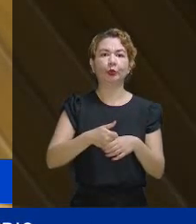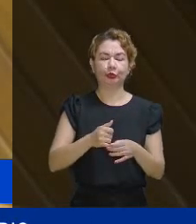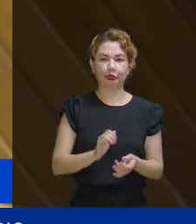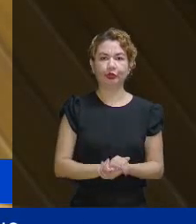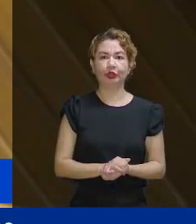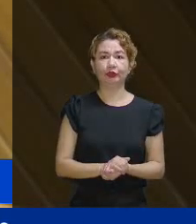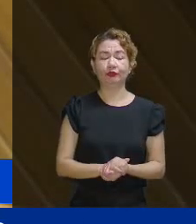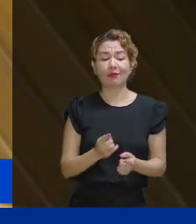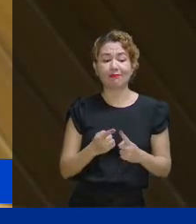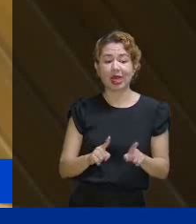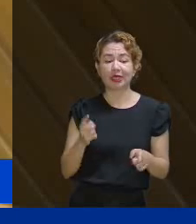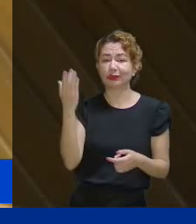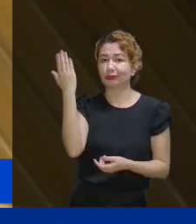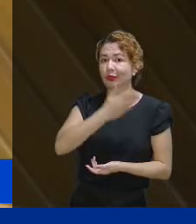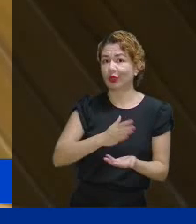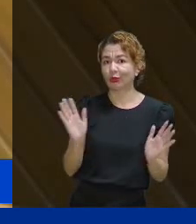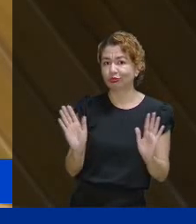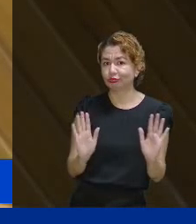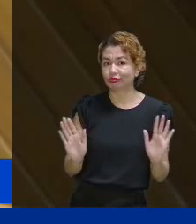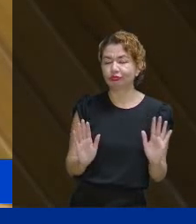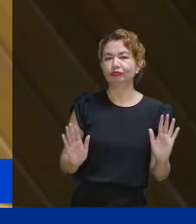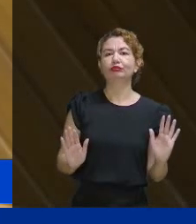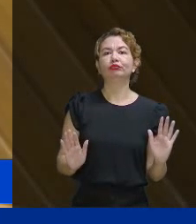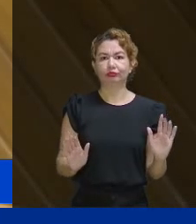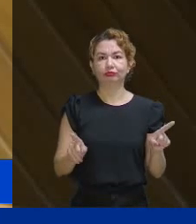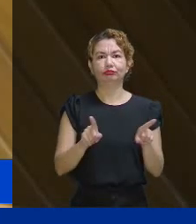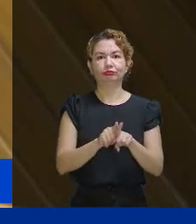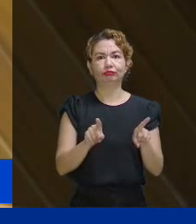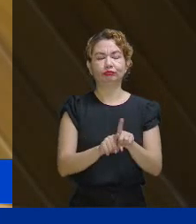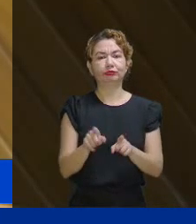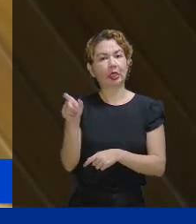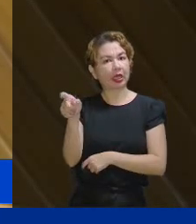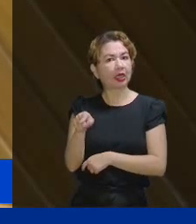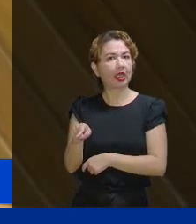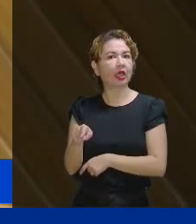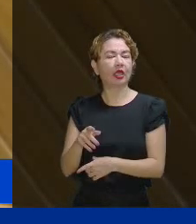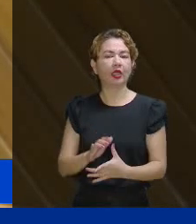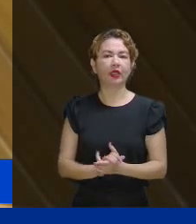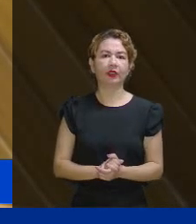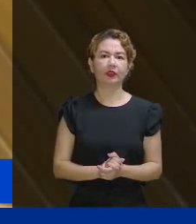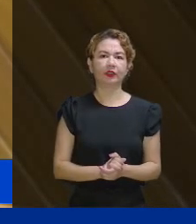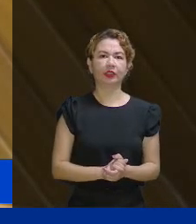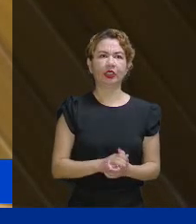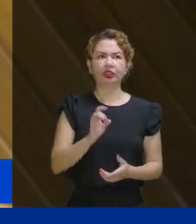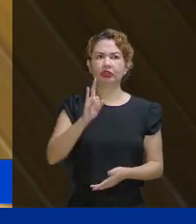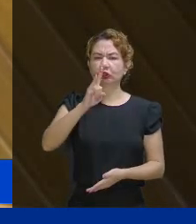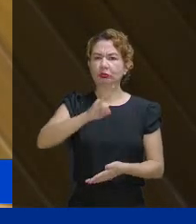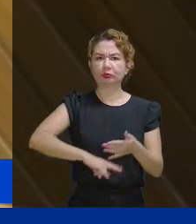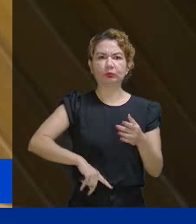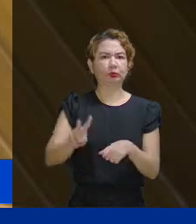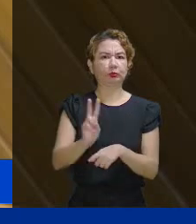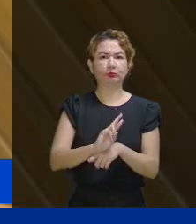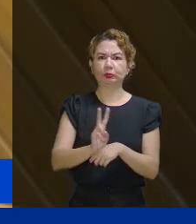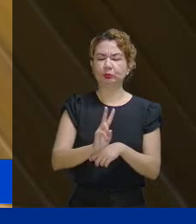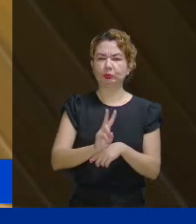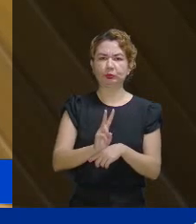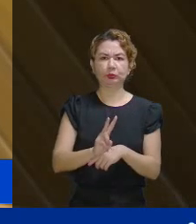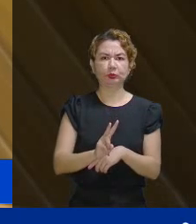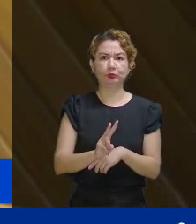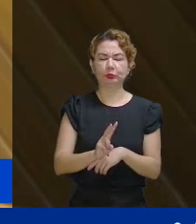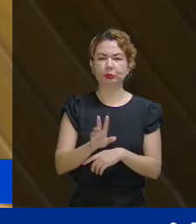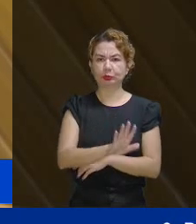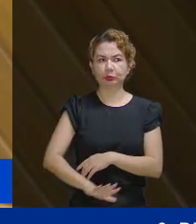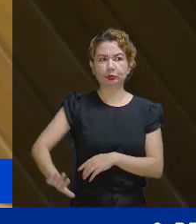a devida comprovação. Argumentou que a recorrida havia juntado apenas nota fiscal genérica e